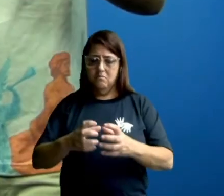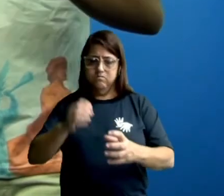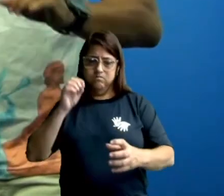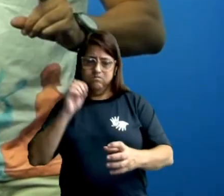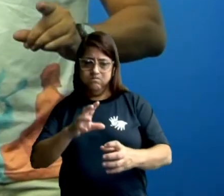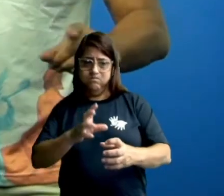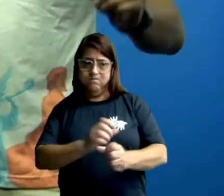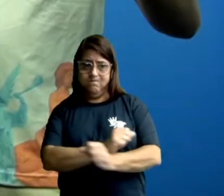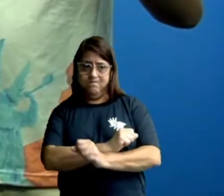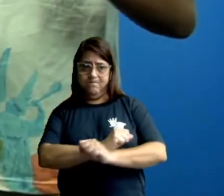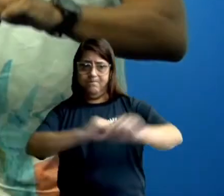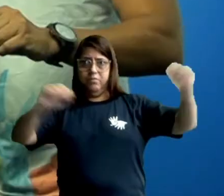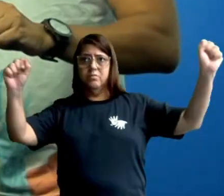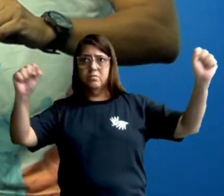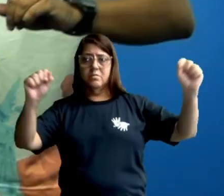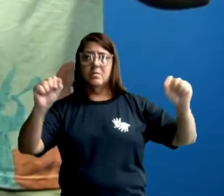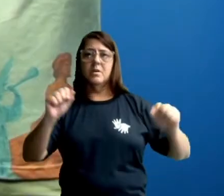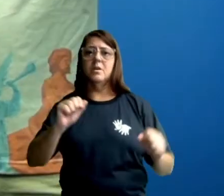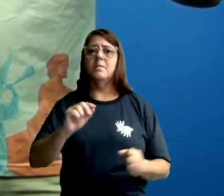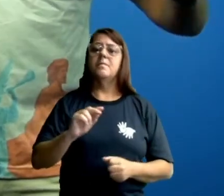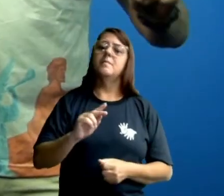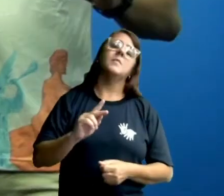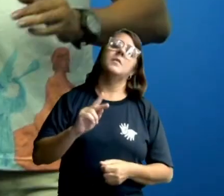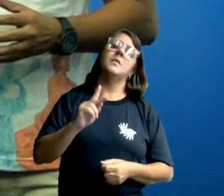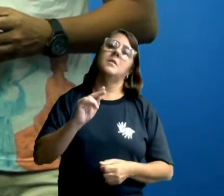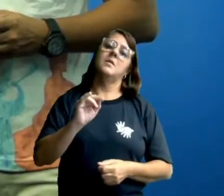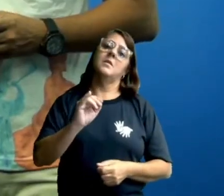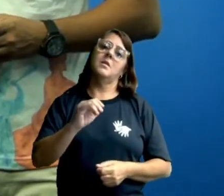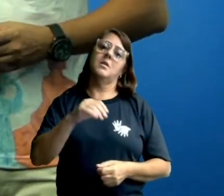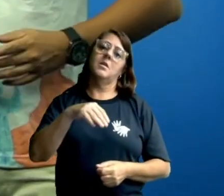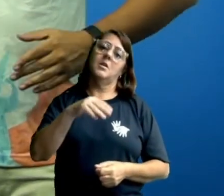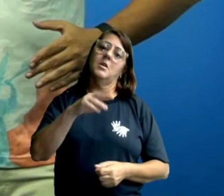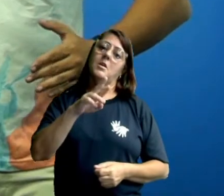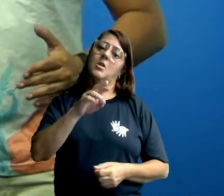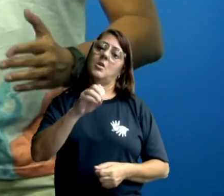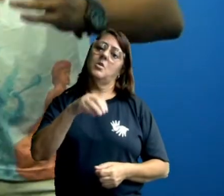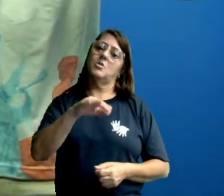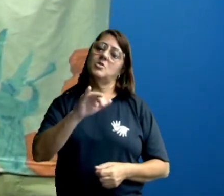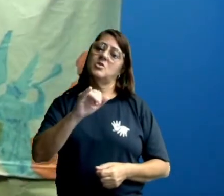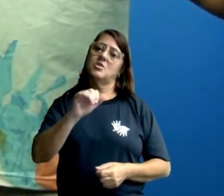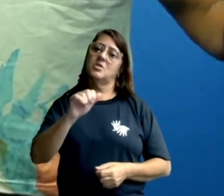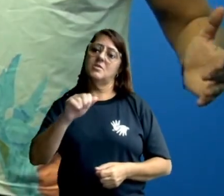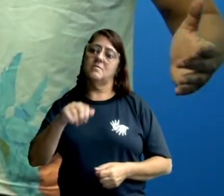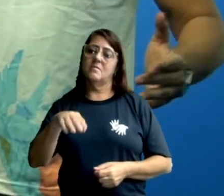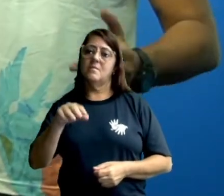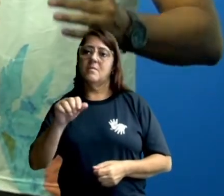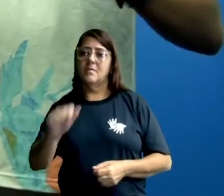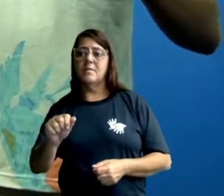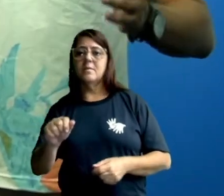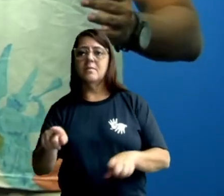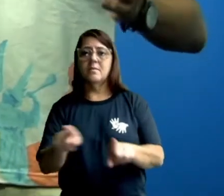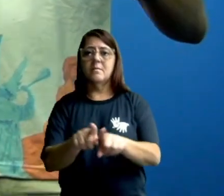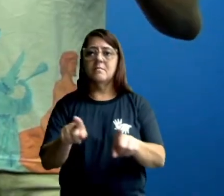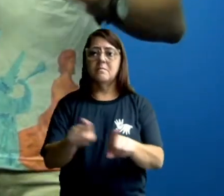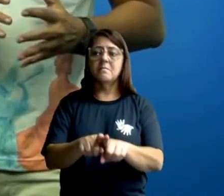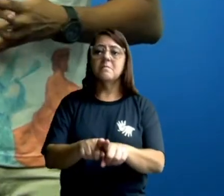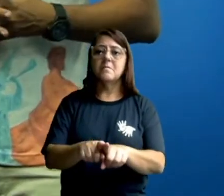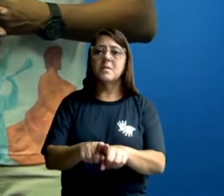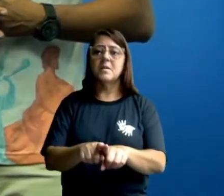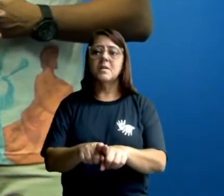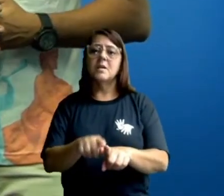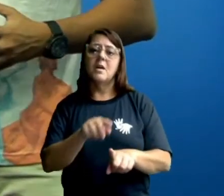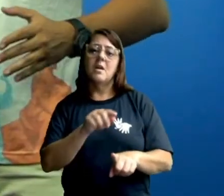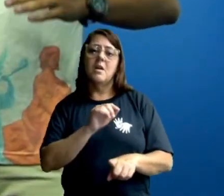atômica sobre as cidades de Hiroshima e Nagasaki. Essa bomba atômica na cidade de Hiroshima